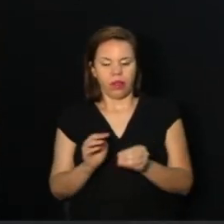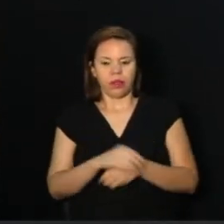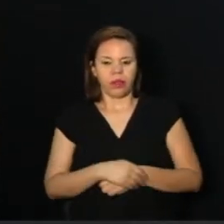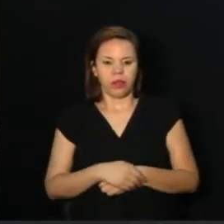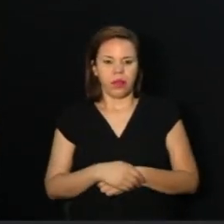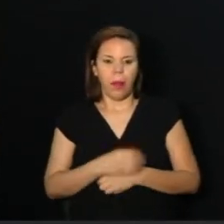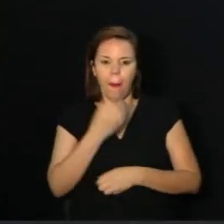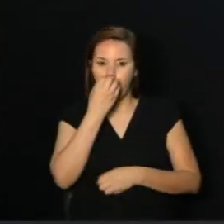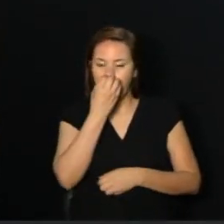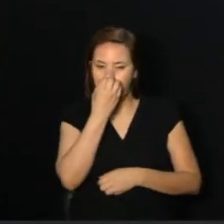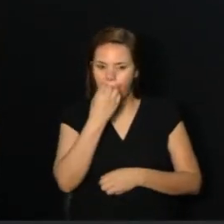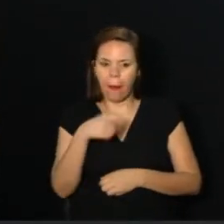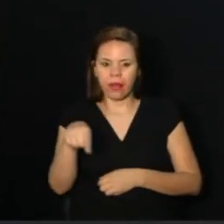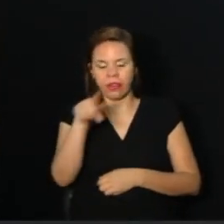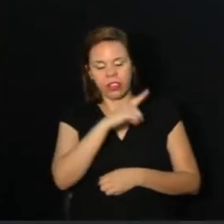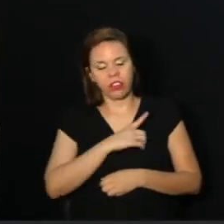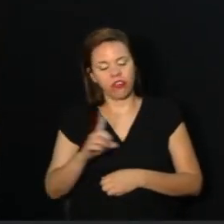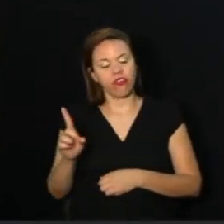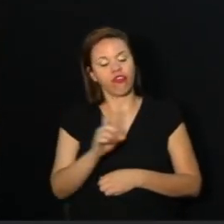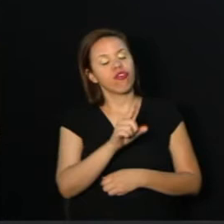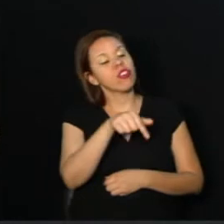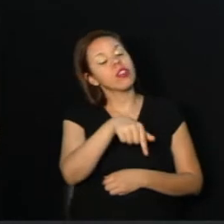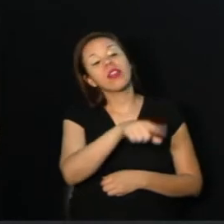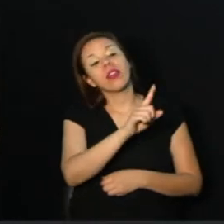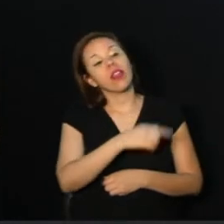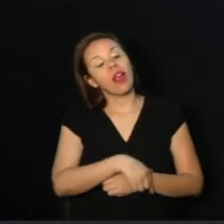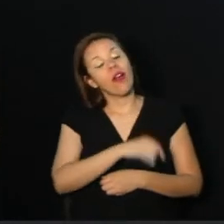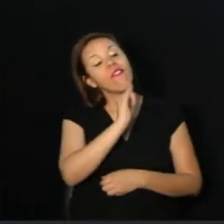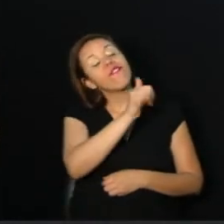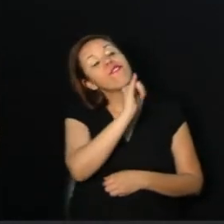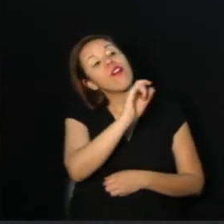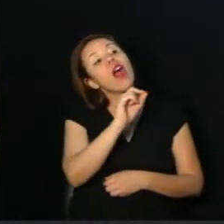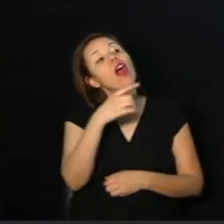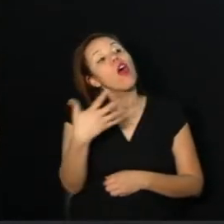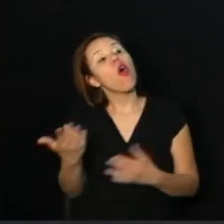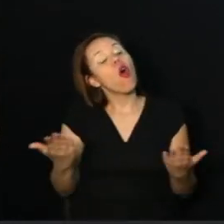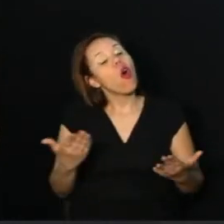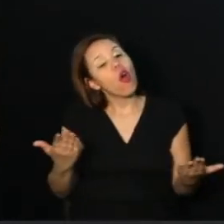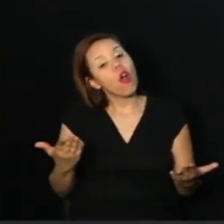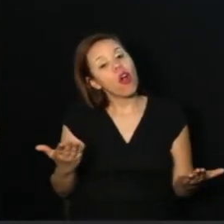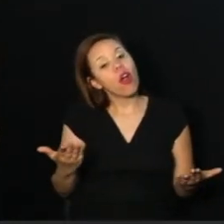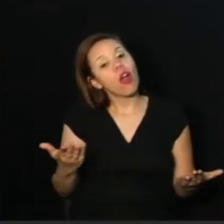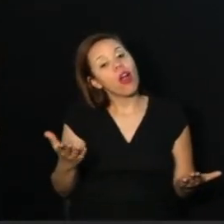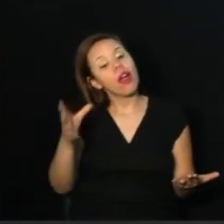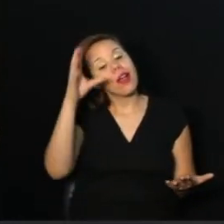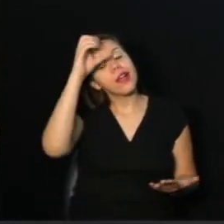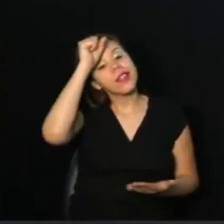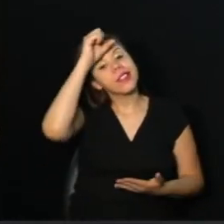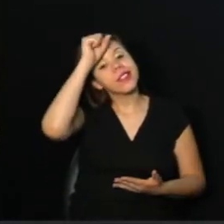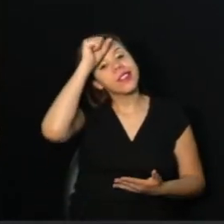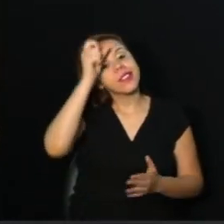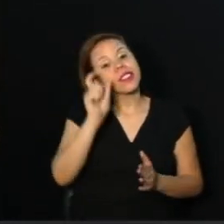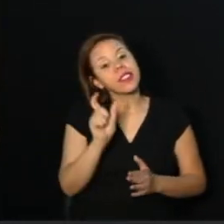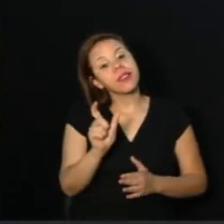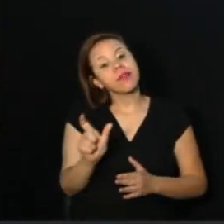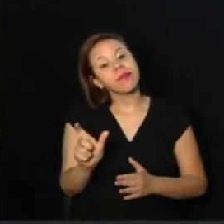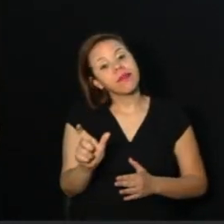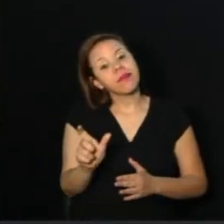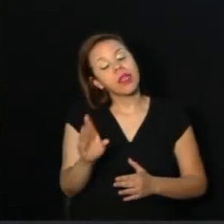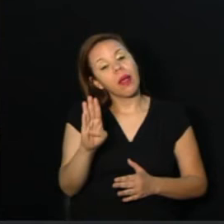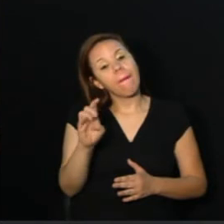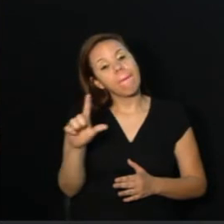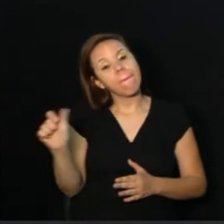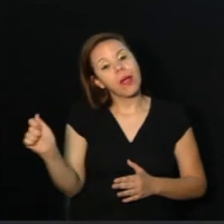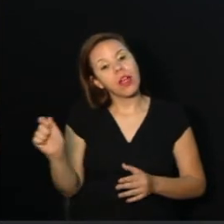definitivamente que vocês cheguem lá e falem assim: hoje nós vamos aprender a palavra bola,